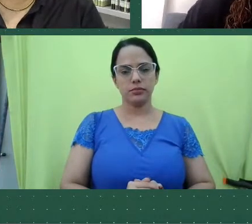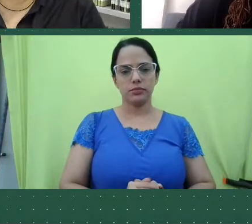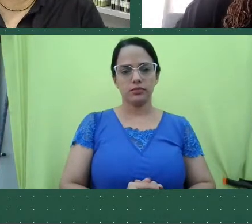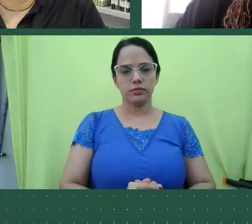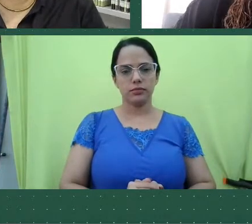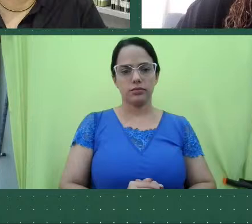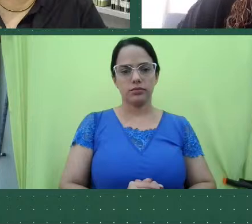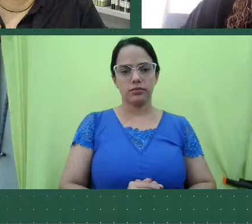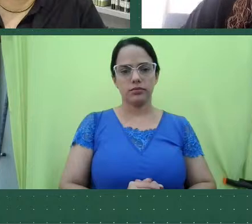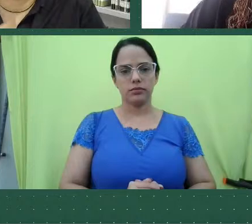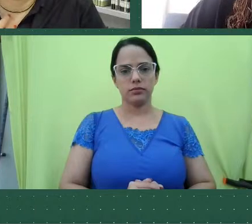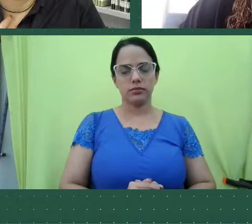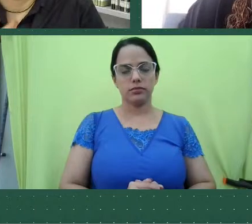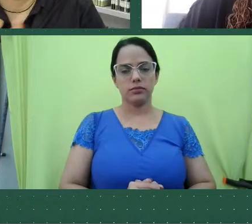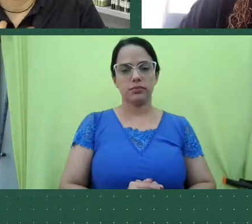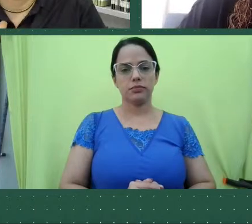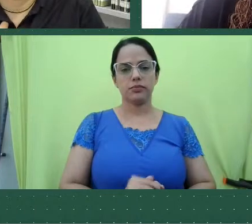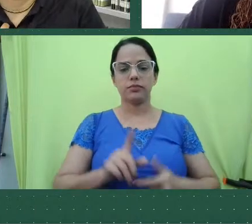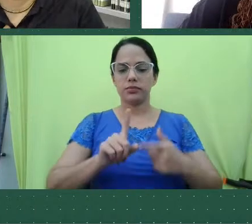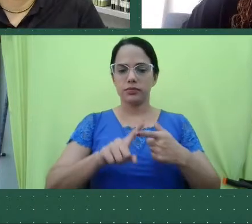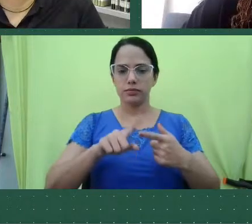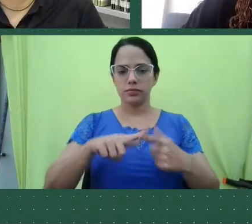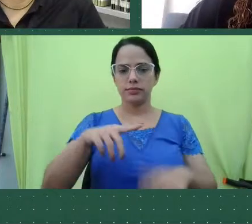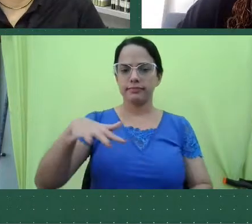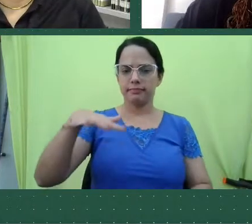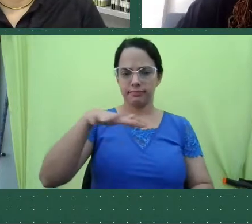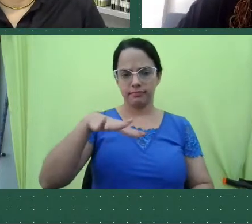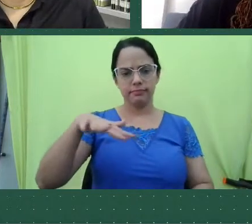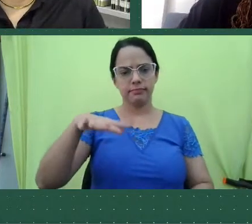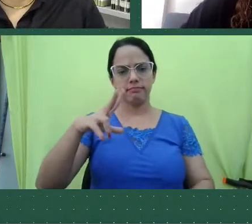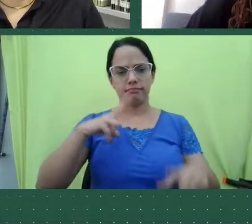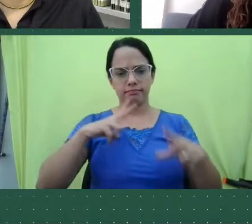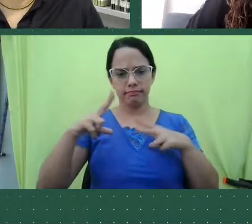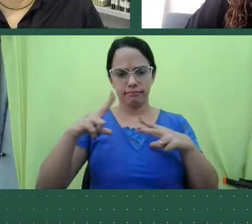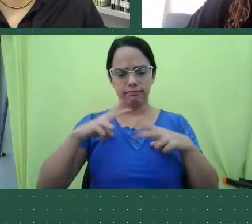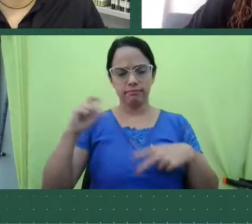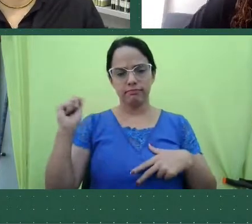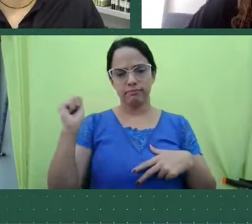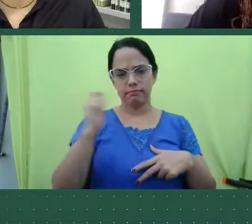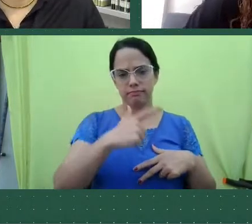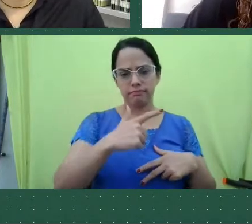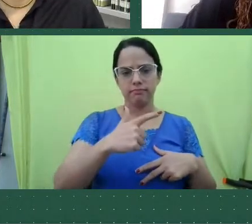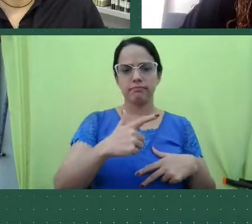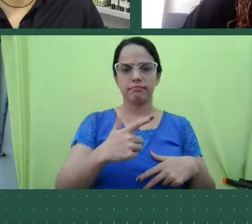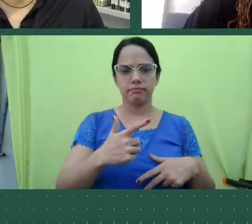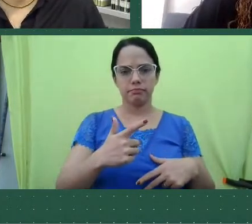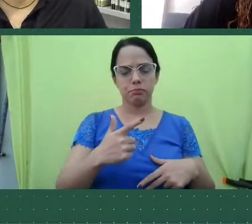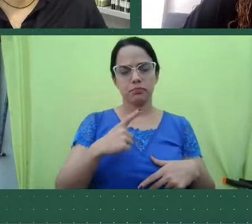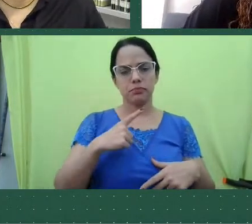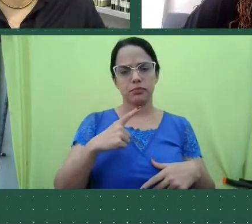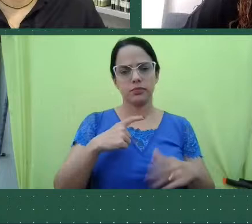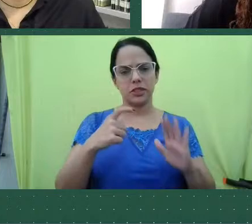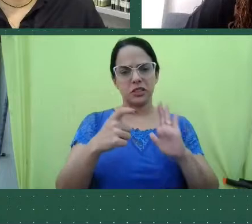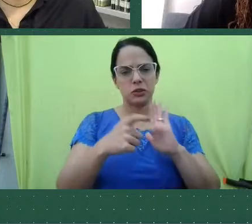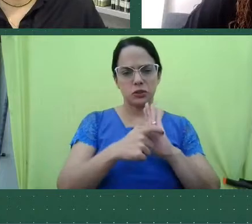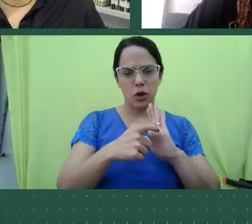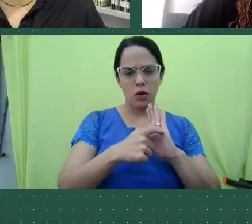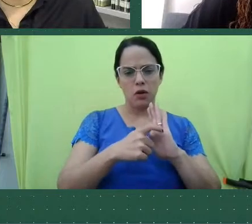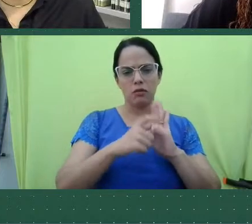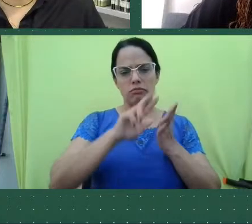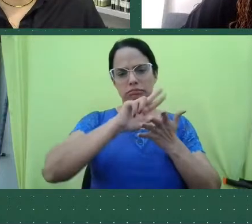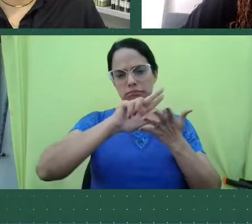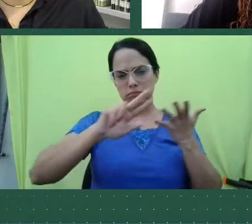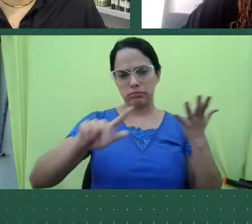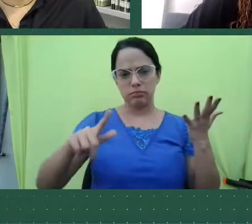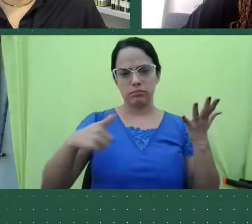da esfera privada, muito mais do que na ordem pública. Hoje se tem aí programas, iniciativas, assim como a gente teve